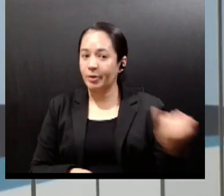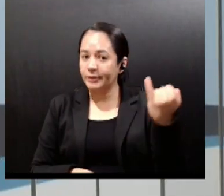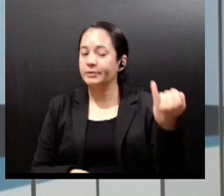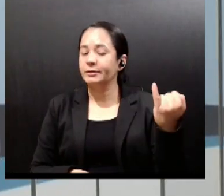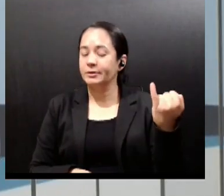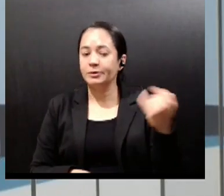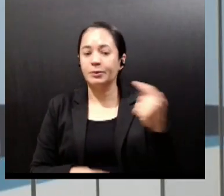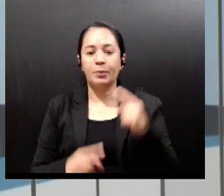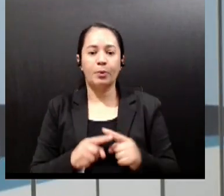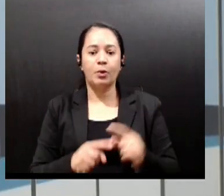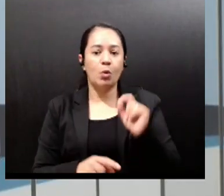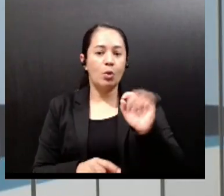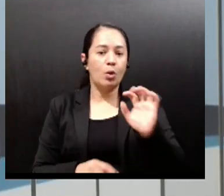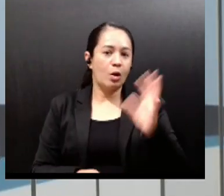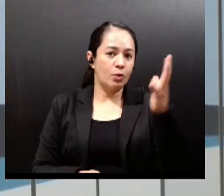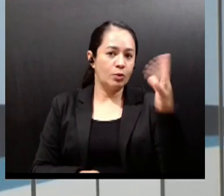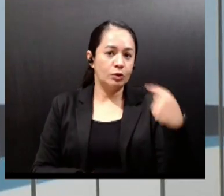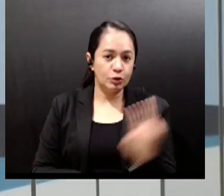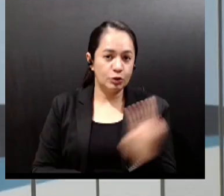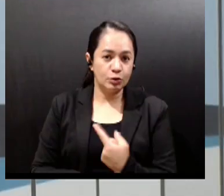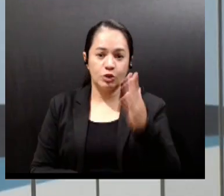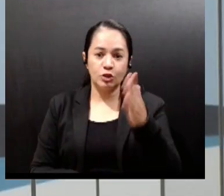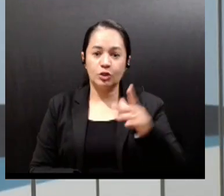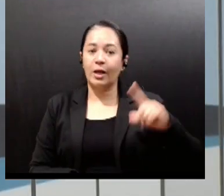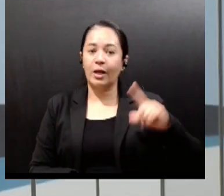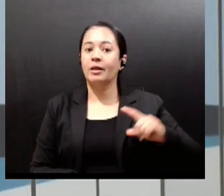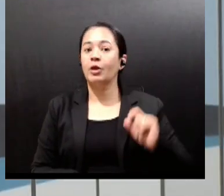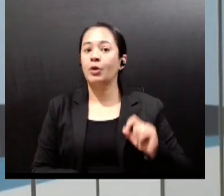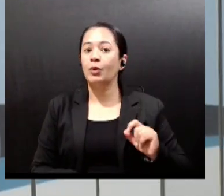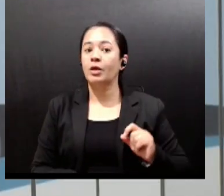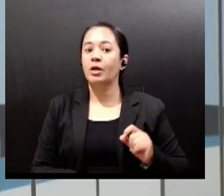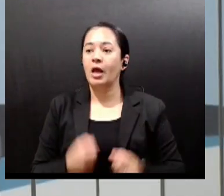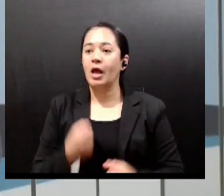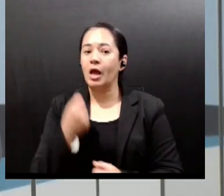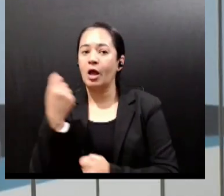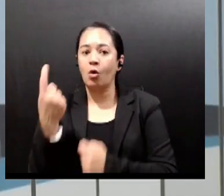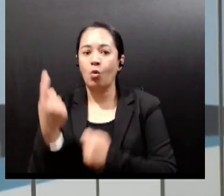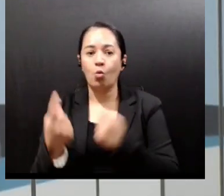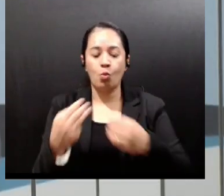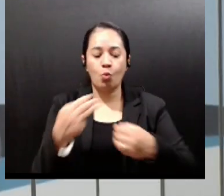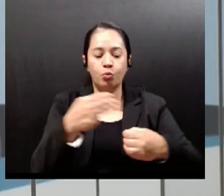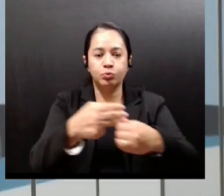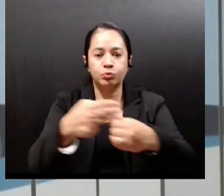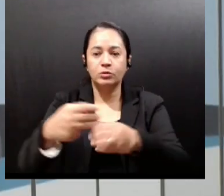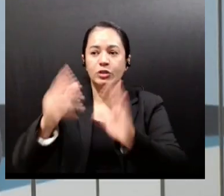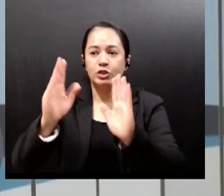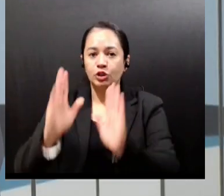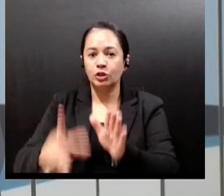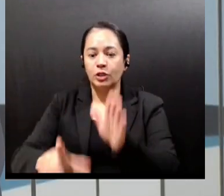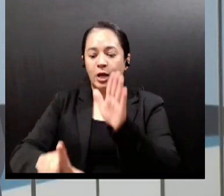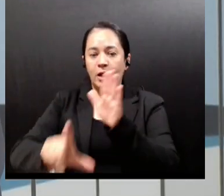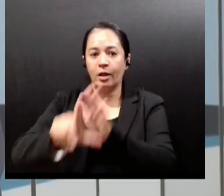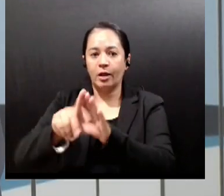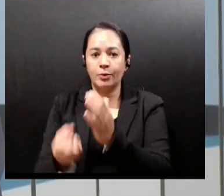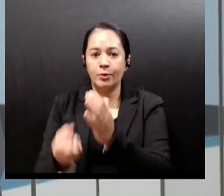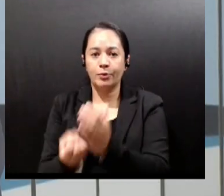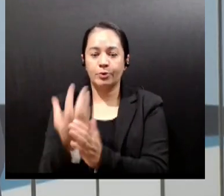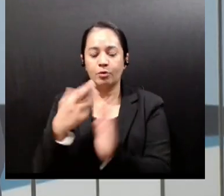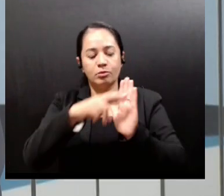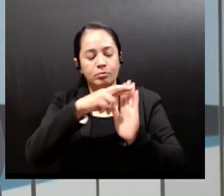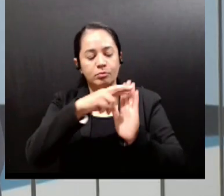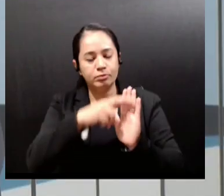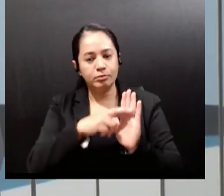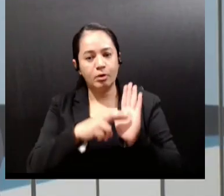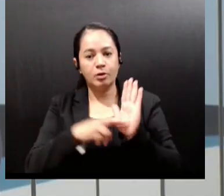acontece? Nós já temos municípios que já regulamentaram e já criaram leis. Então, assim, se nós pegarmos a cidade